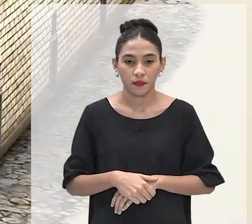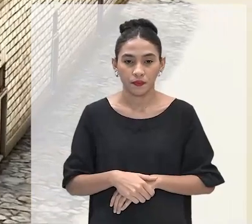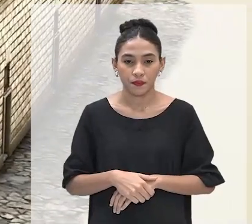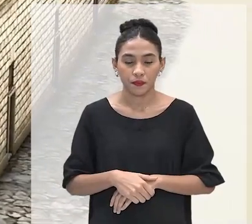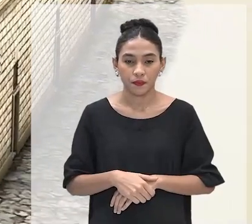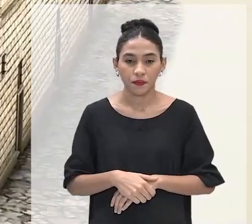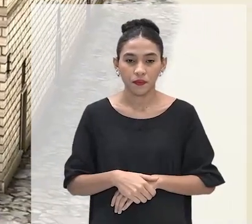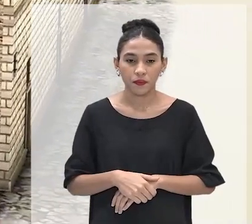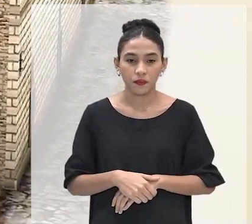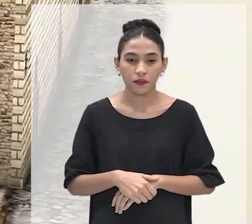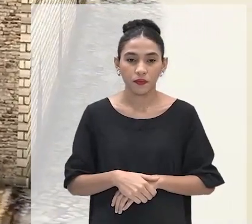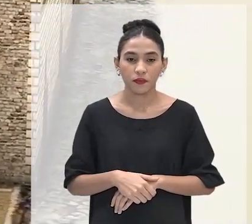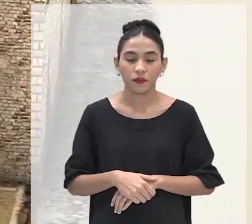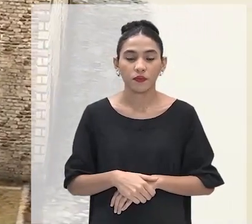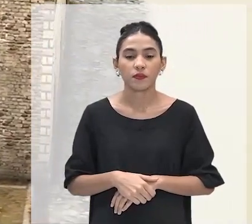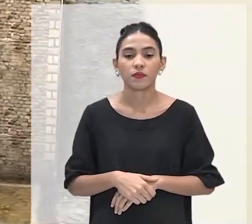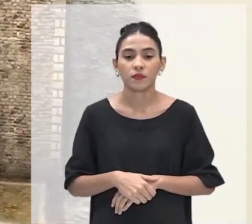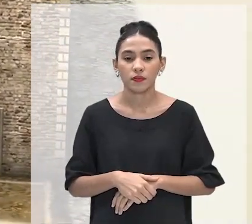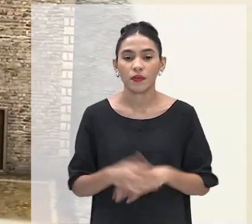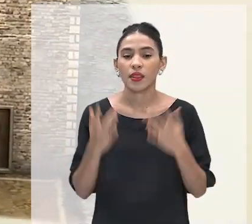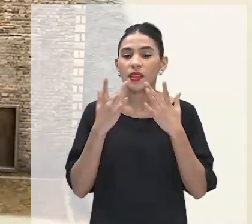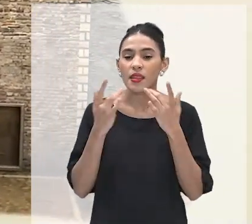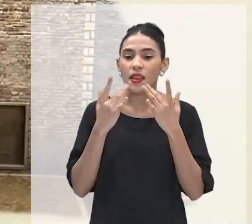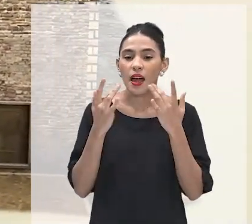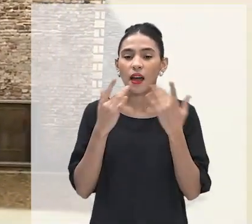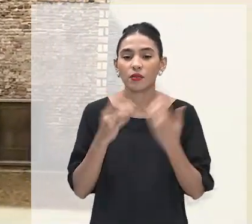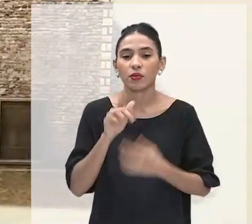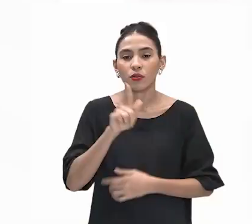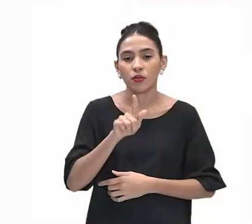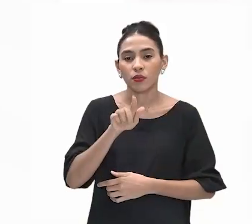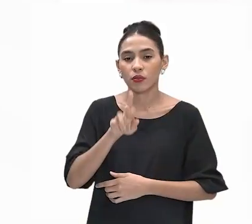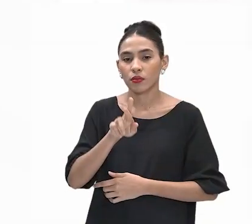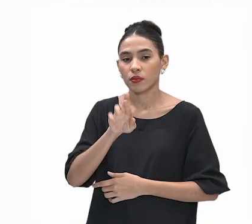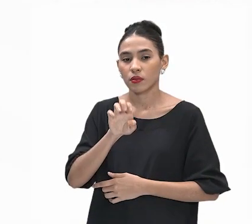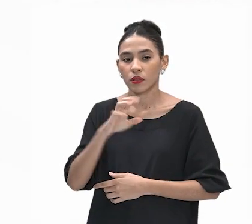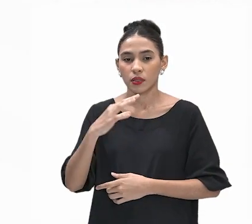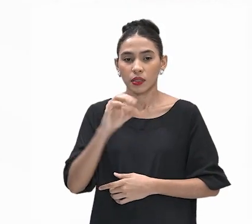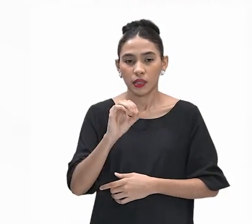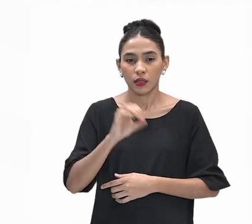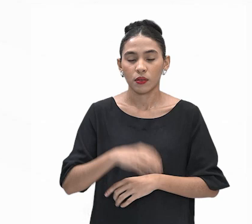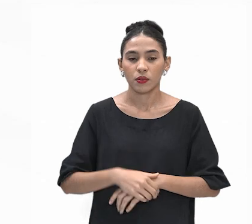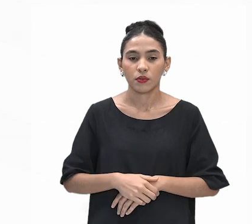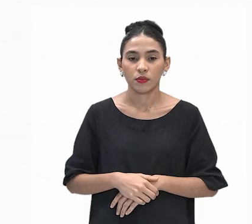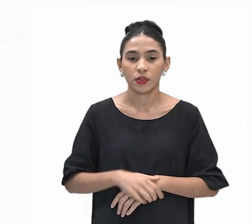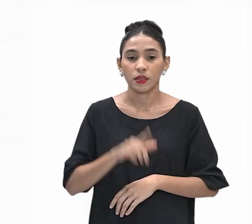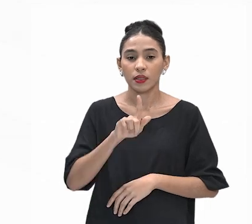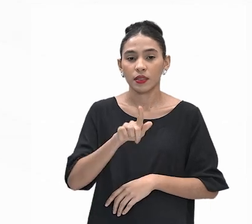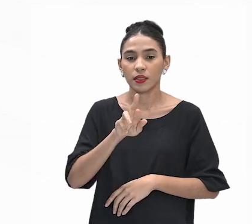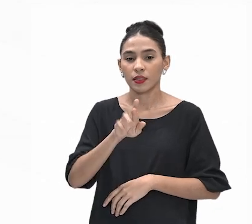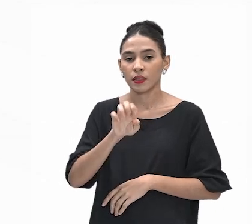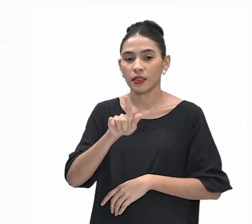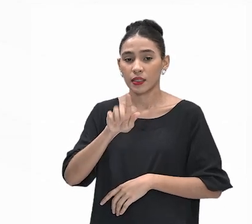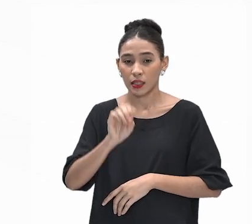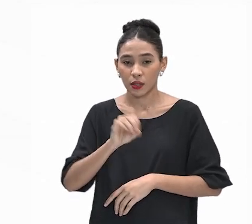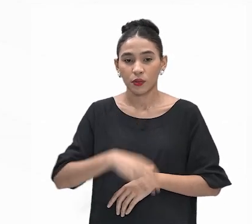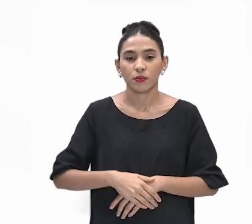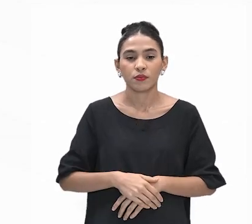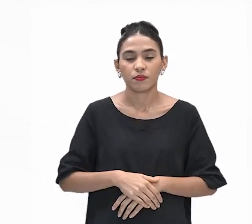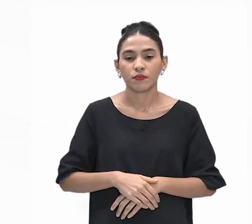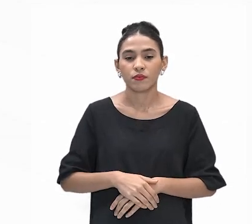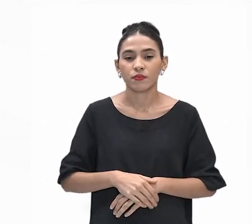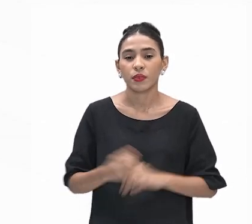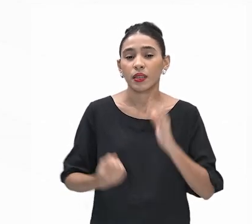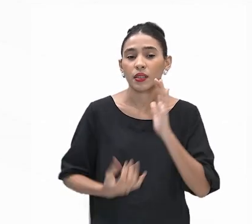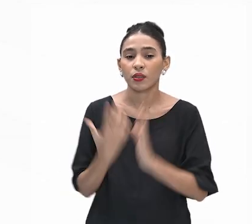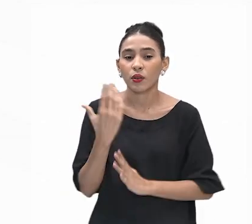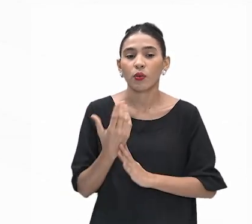quê? Para o teatro grego. Então, vamos ver mais um conceito sobre o teatro grego? Vamos lá? O teatro grego teve início